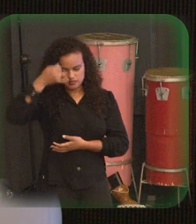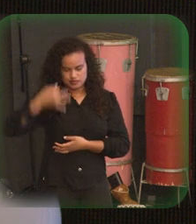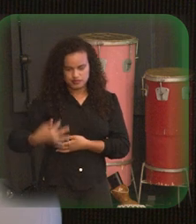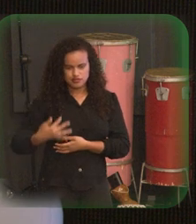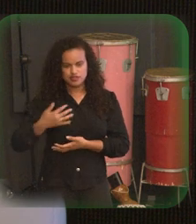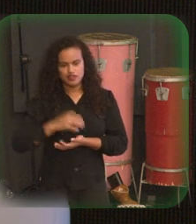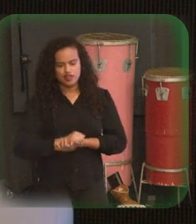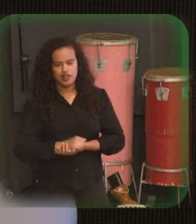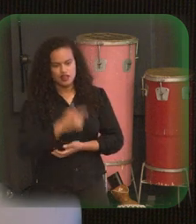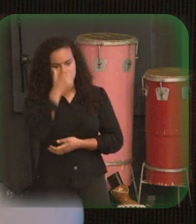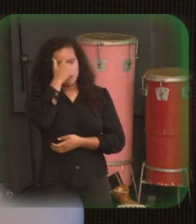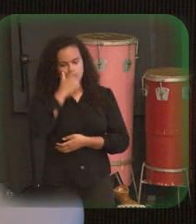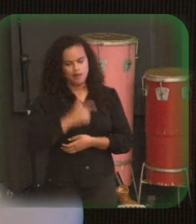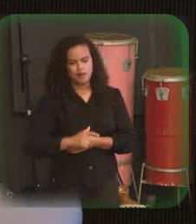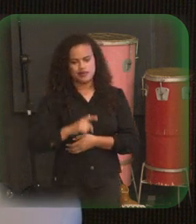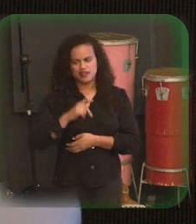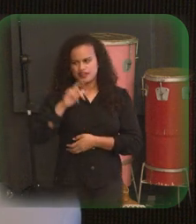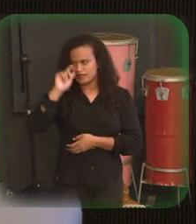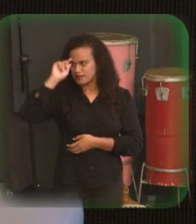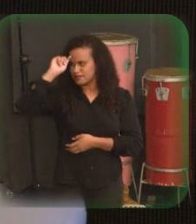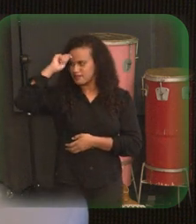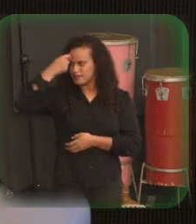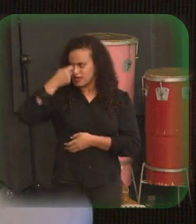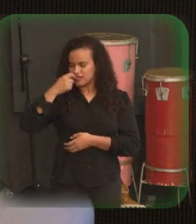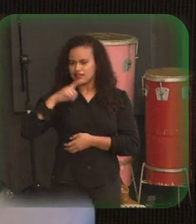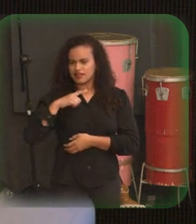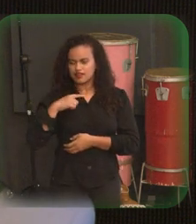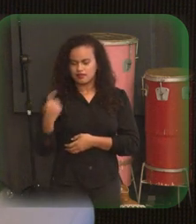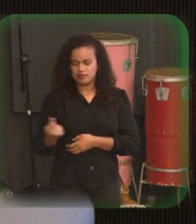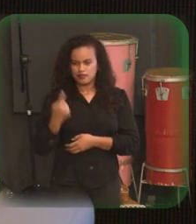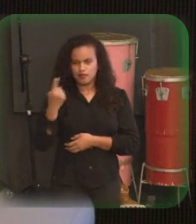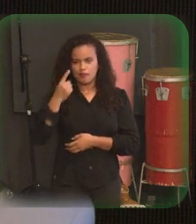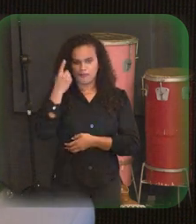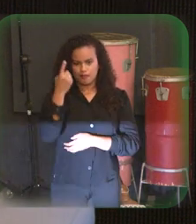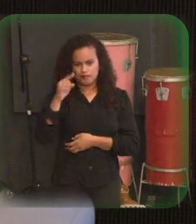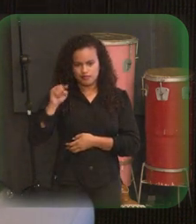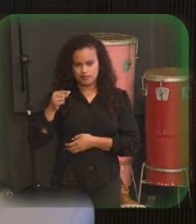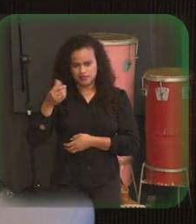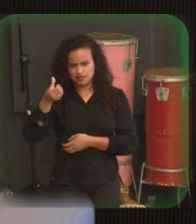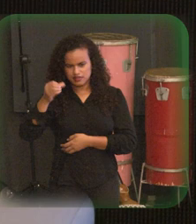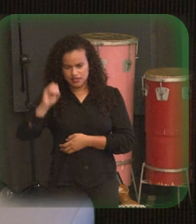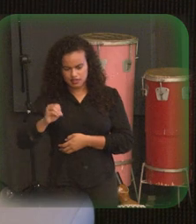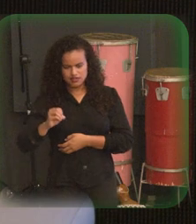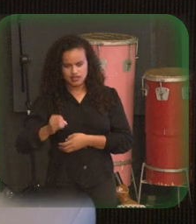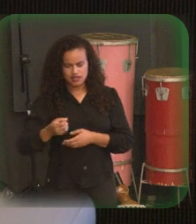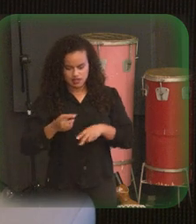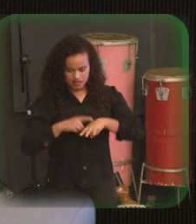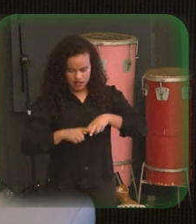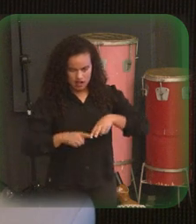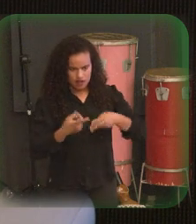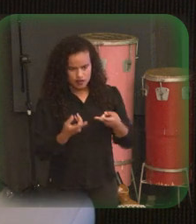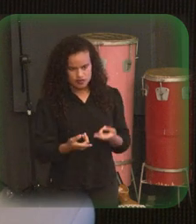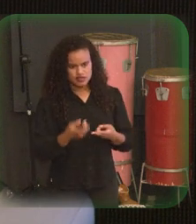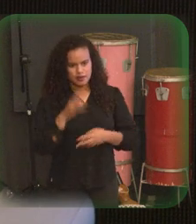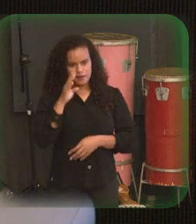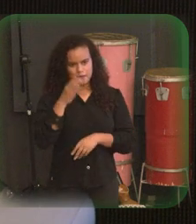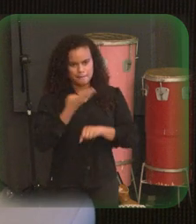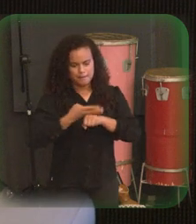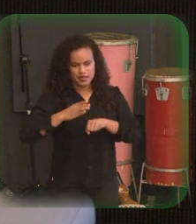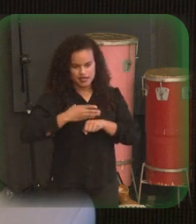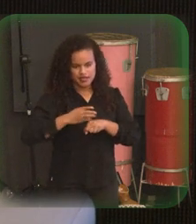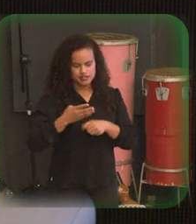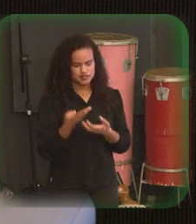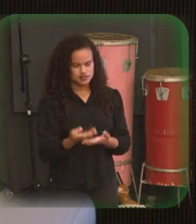mulher parda, tenho aproximadamente 1,60m, estou vestindo a calça bege com listras, uma blusa bege de